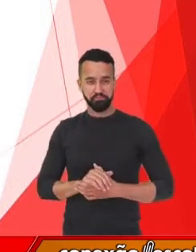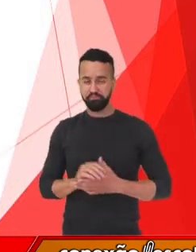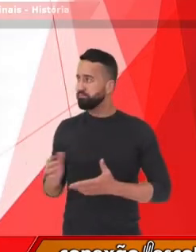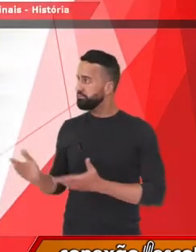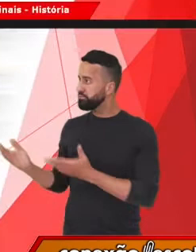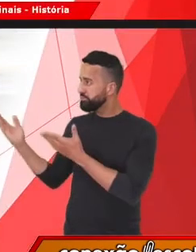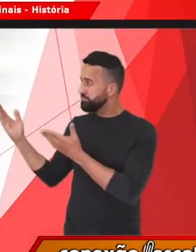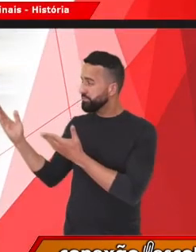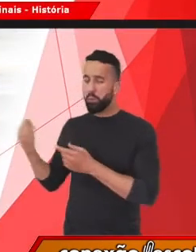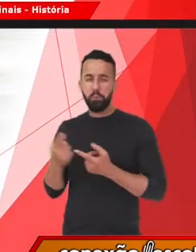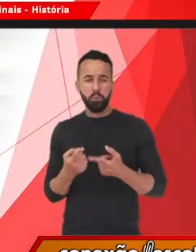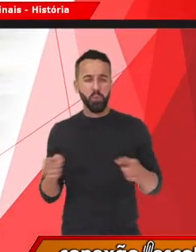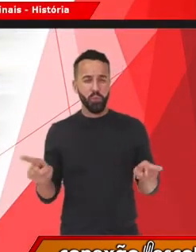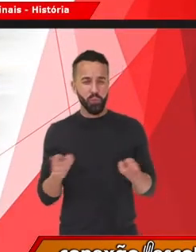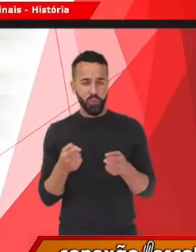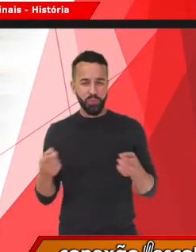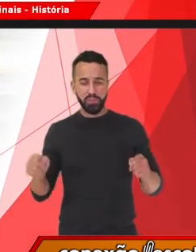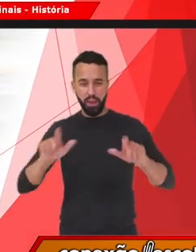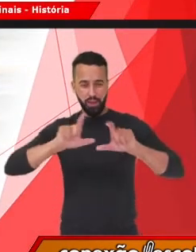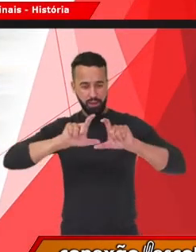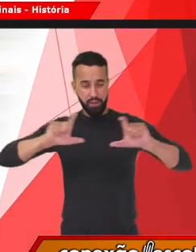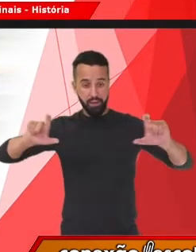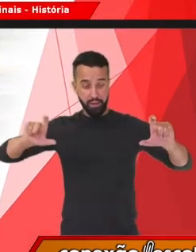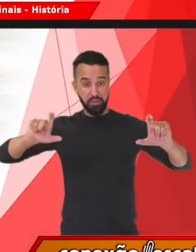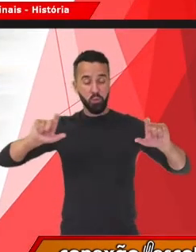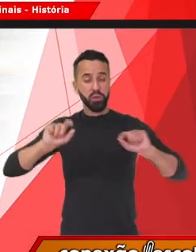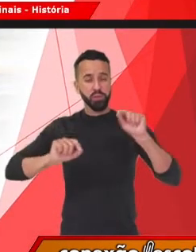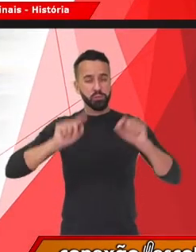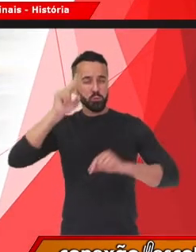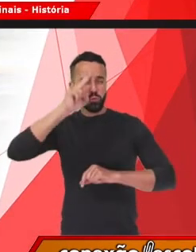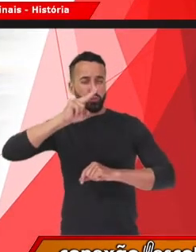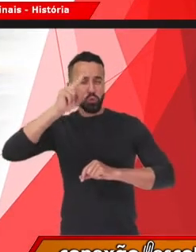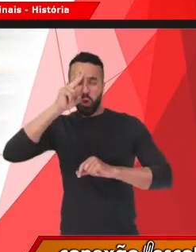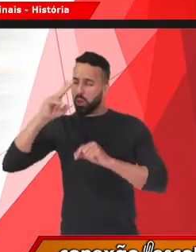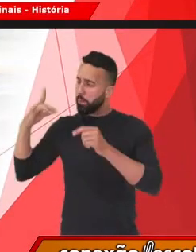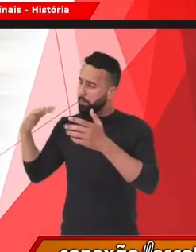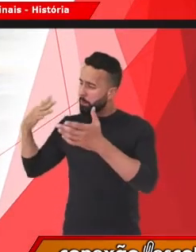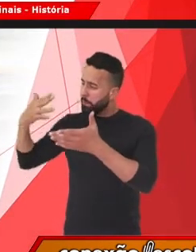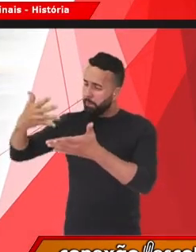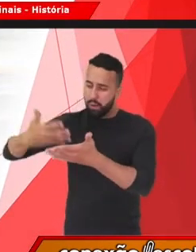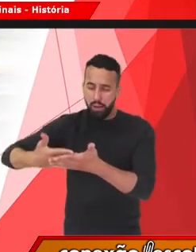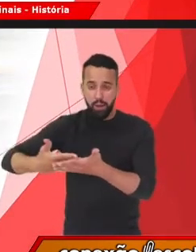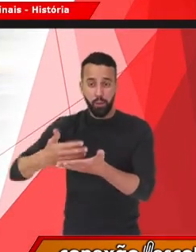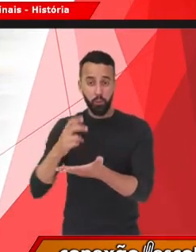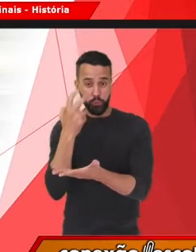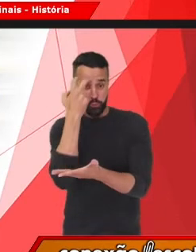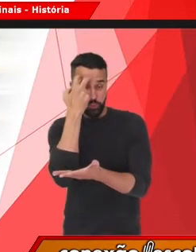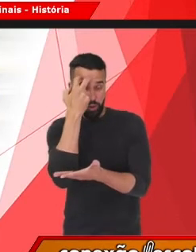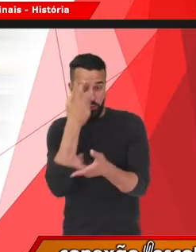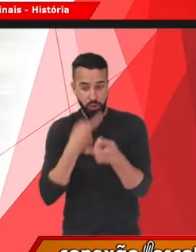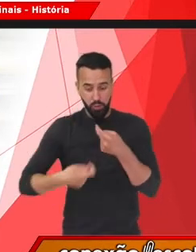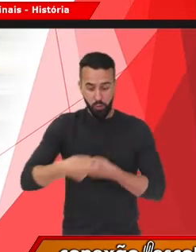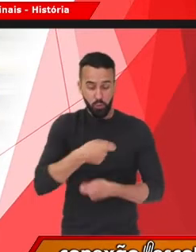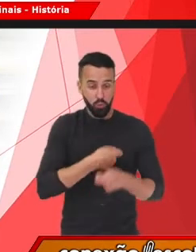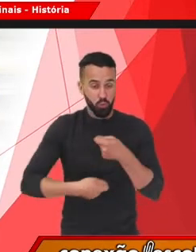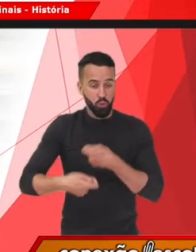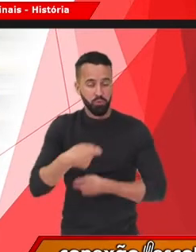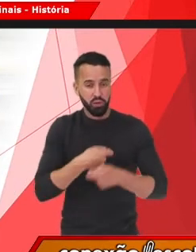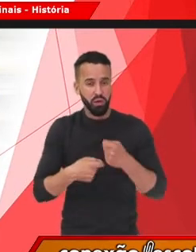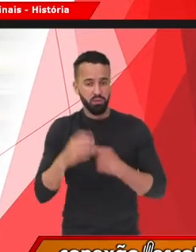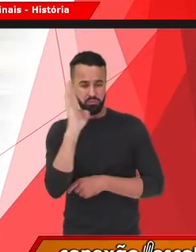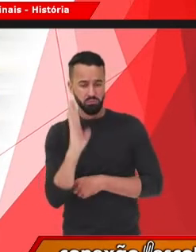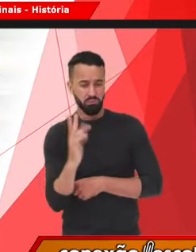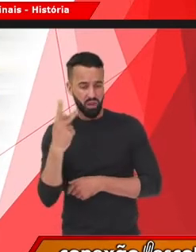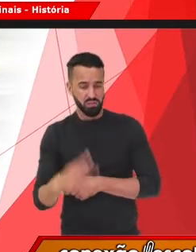então, ela faz esse resgate histórico e cultural, econômico, de sempre sermos explorados e